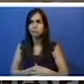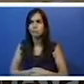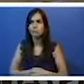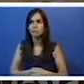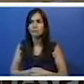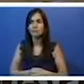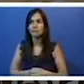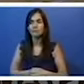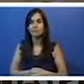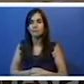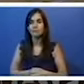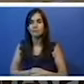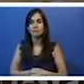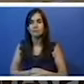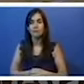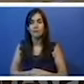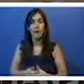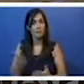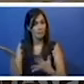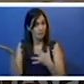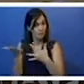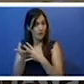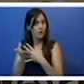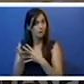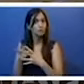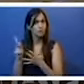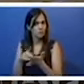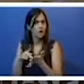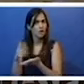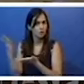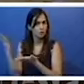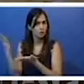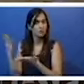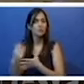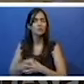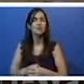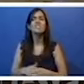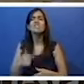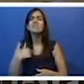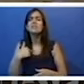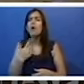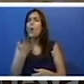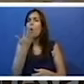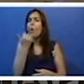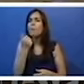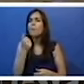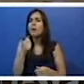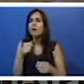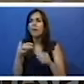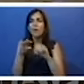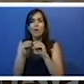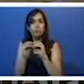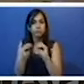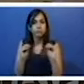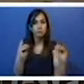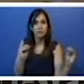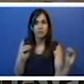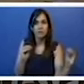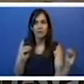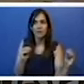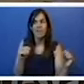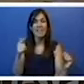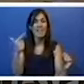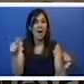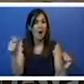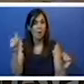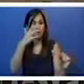meio olha lá não é a metade que tá me perguntando tem um começo e pedaço aqui e a outra